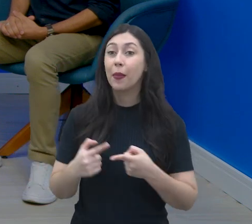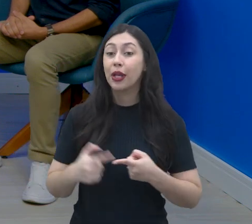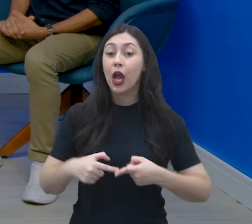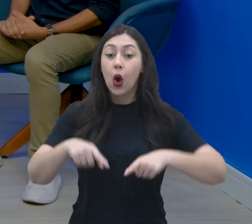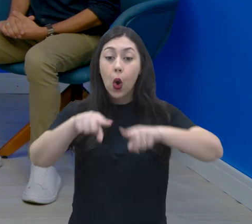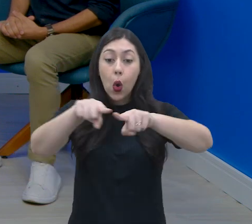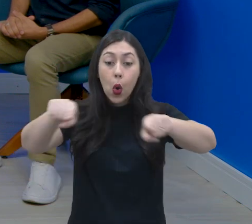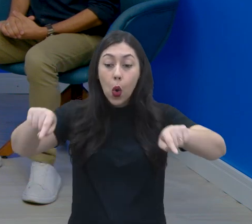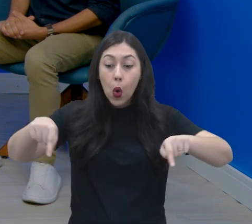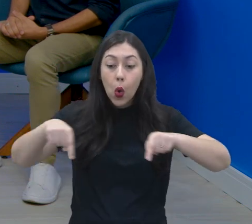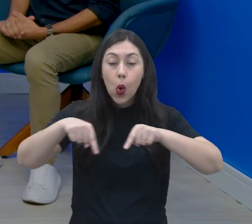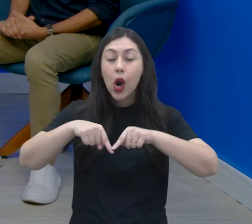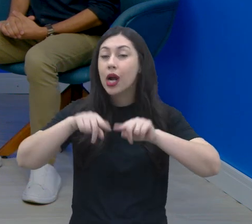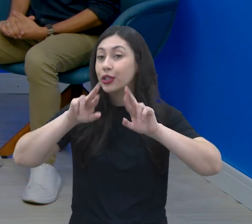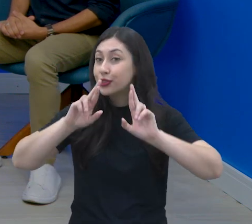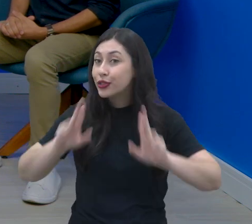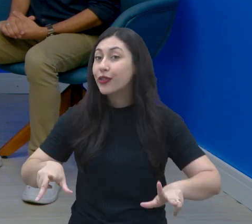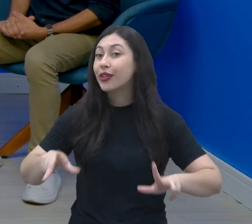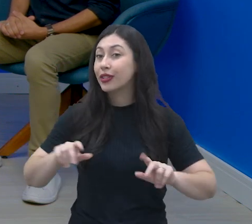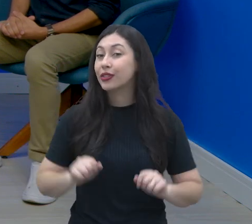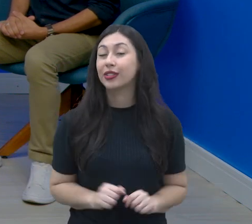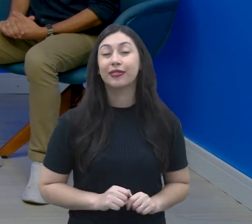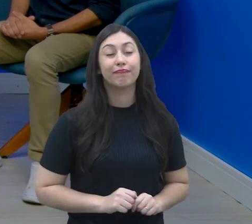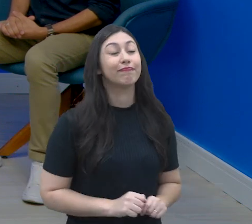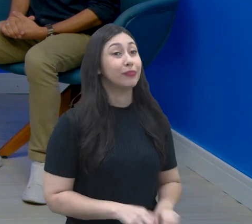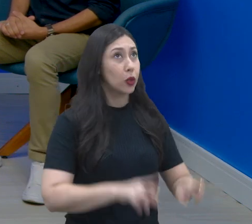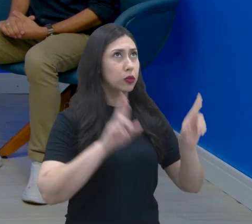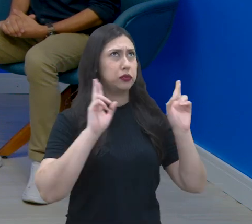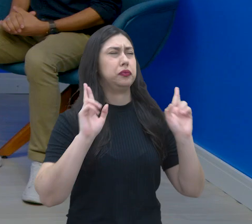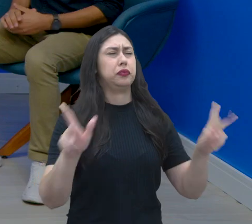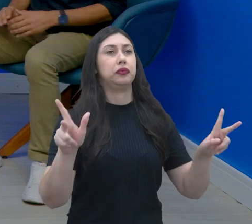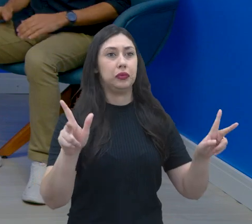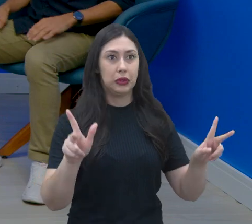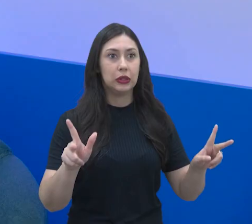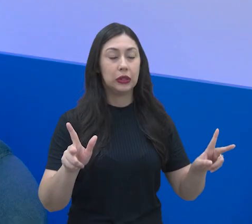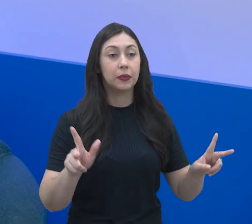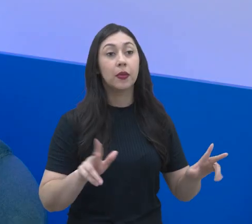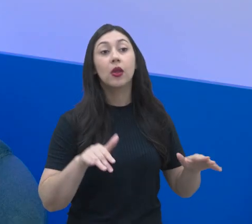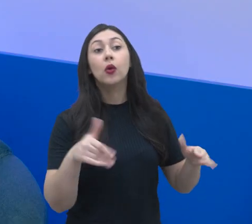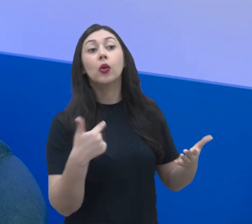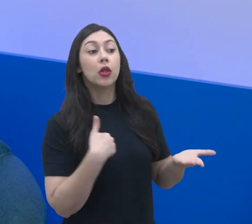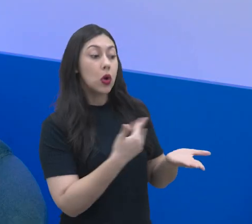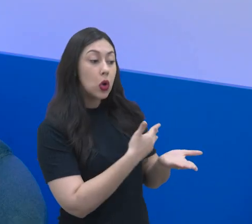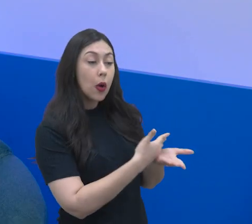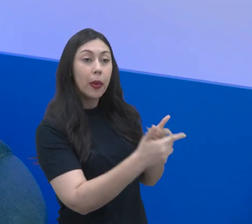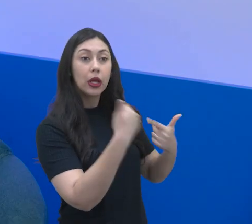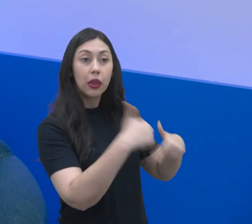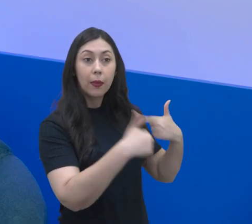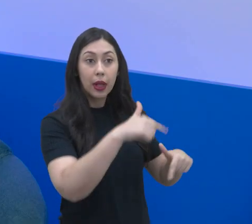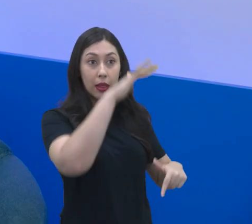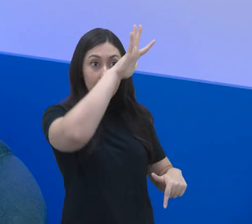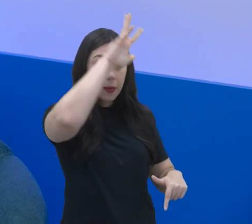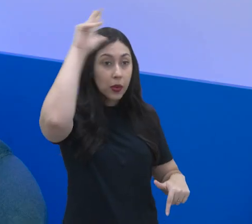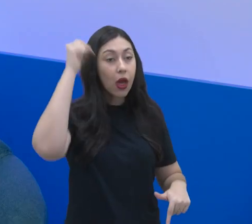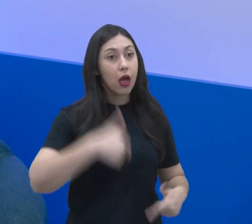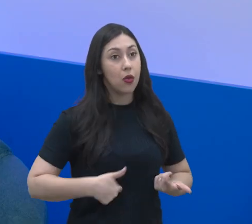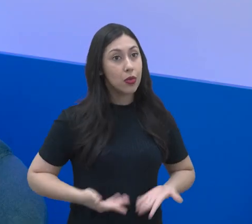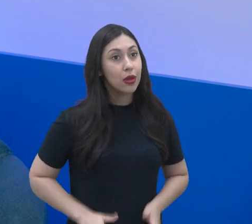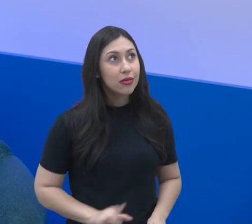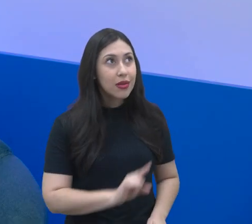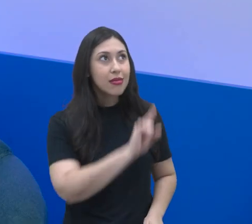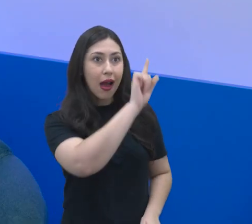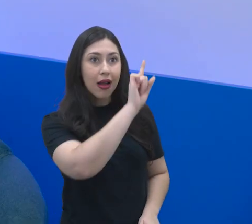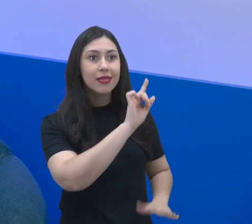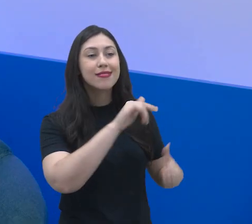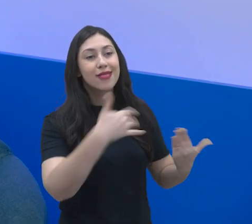barreiras geográficas, uma realidade diferente, né? Muito diferente, viu? Quando eu comecei a trabalhar no Amazonas, eu sou de lá, então